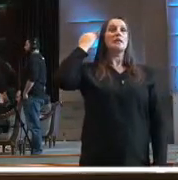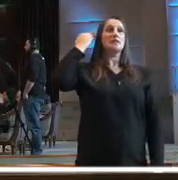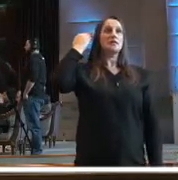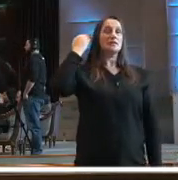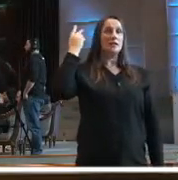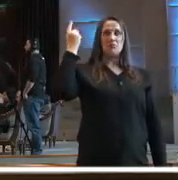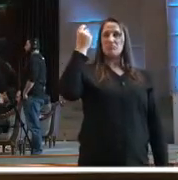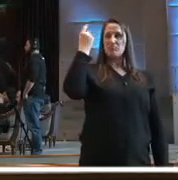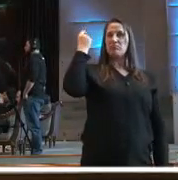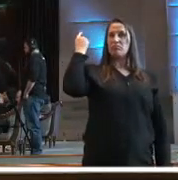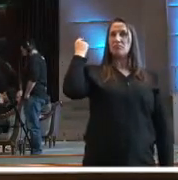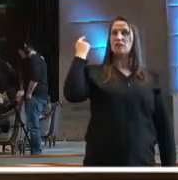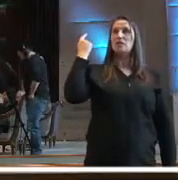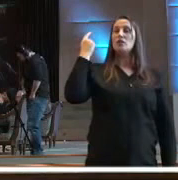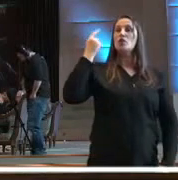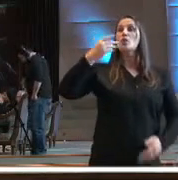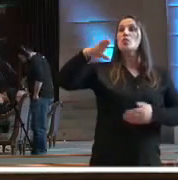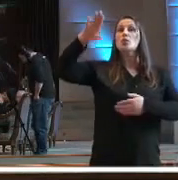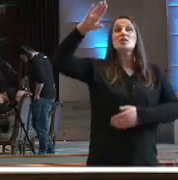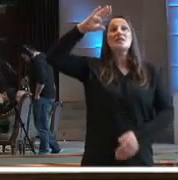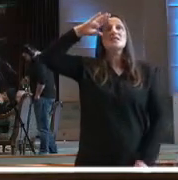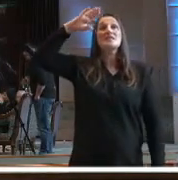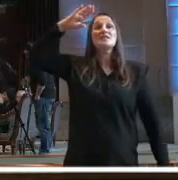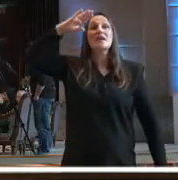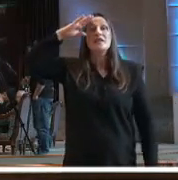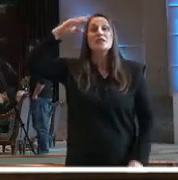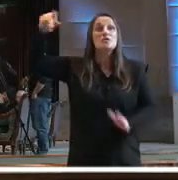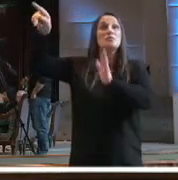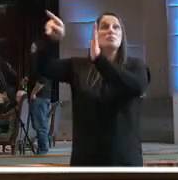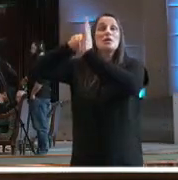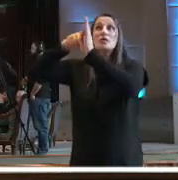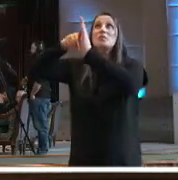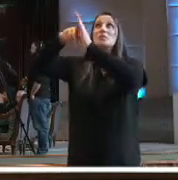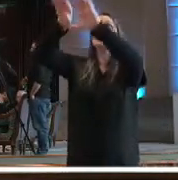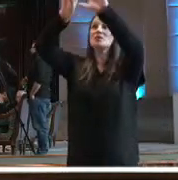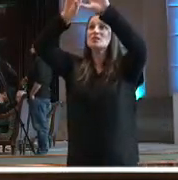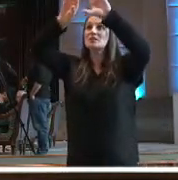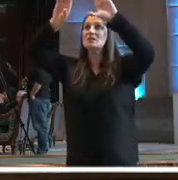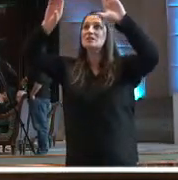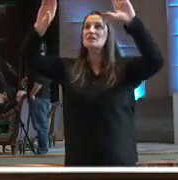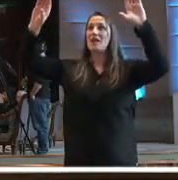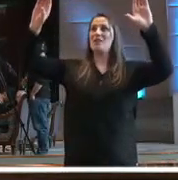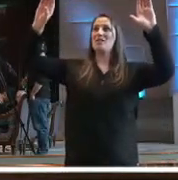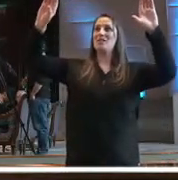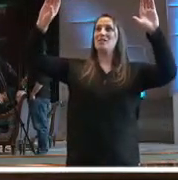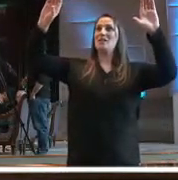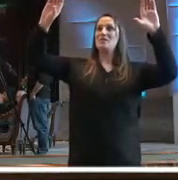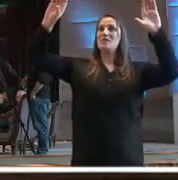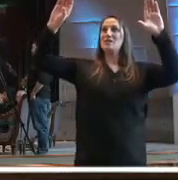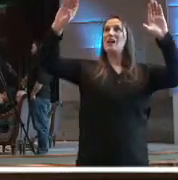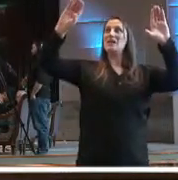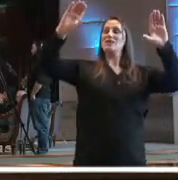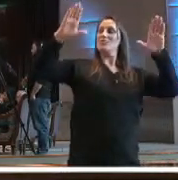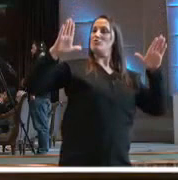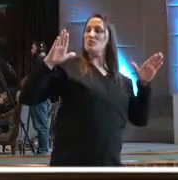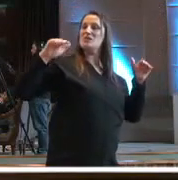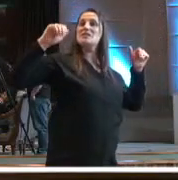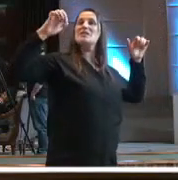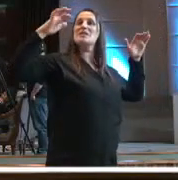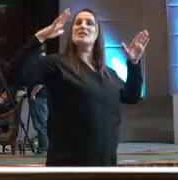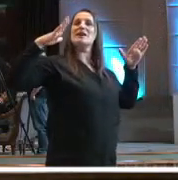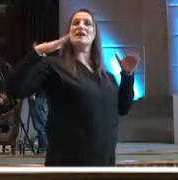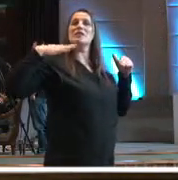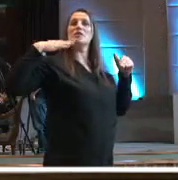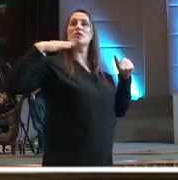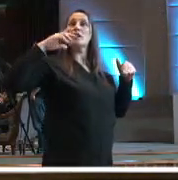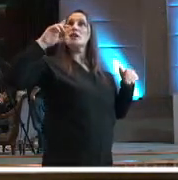os exércitos do céu estão se movendo às ordens do Senhor, os anjos estão se